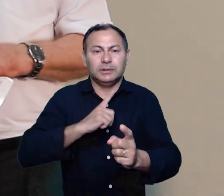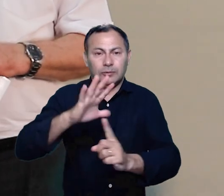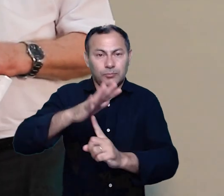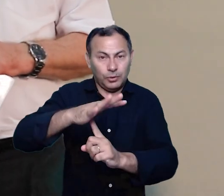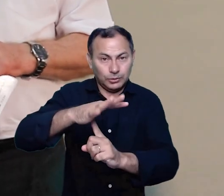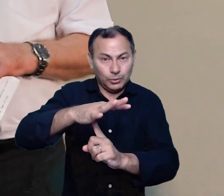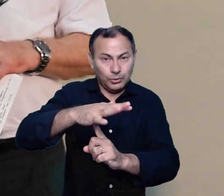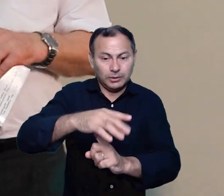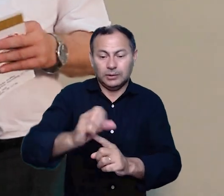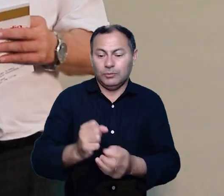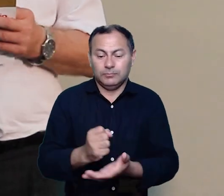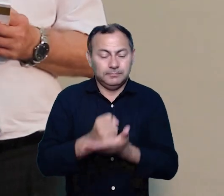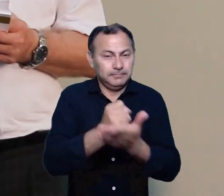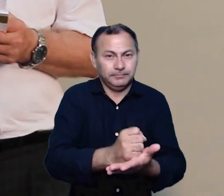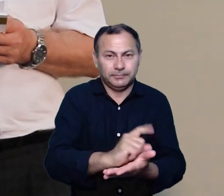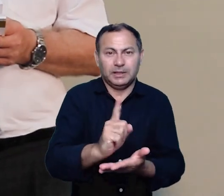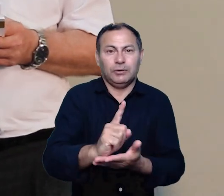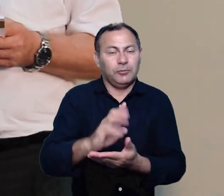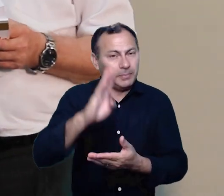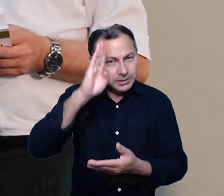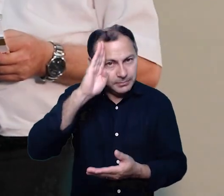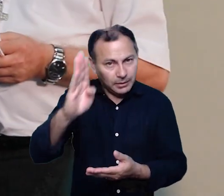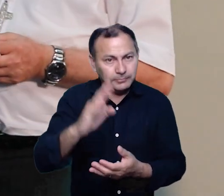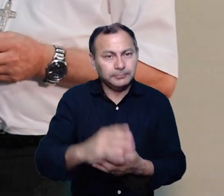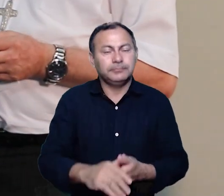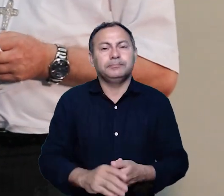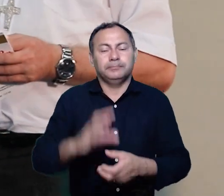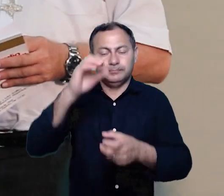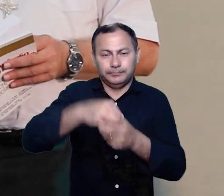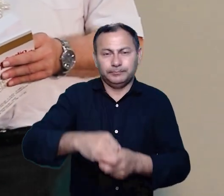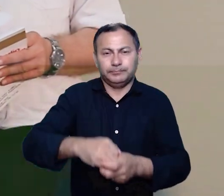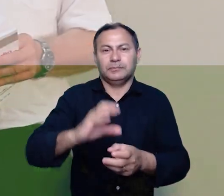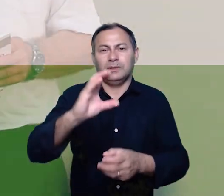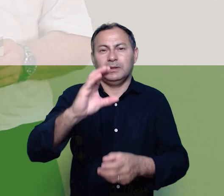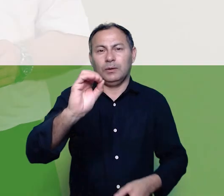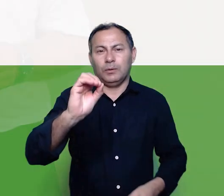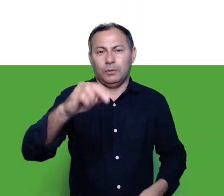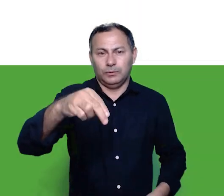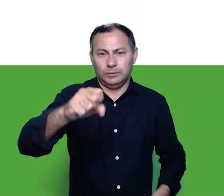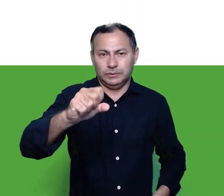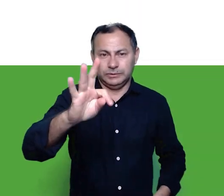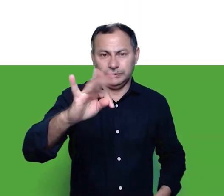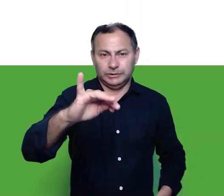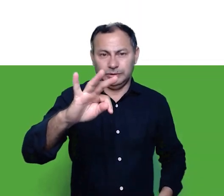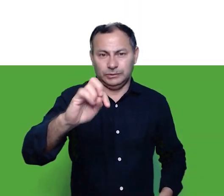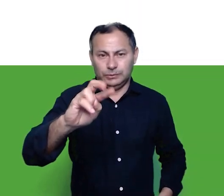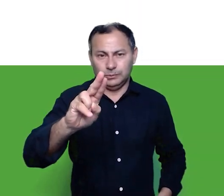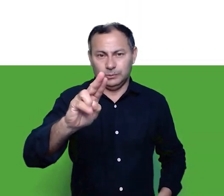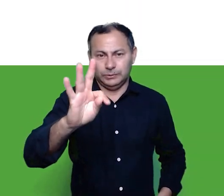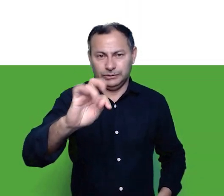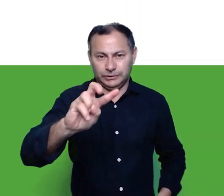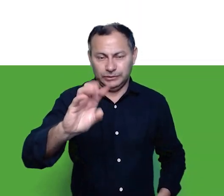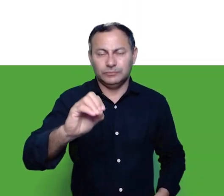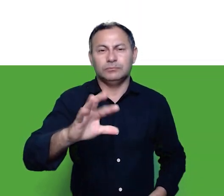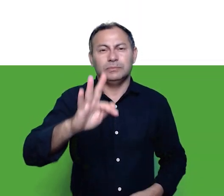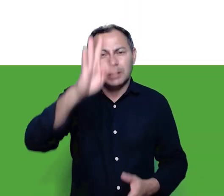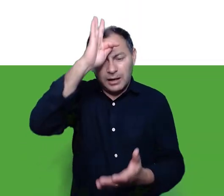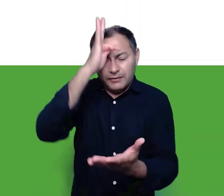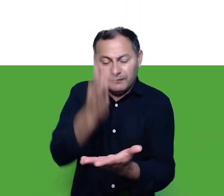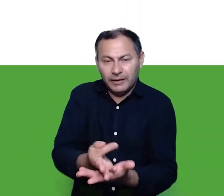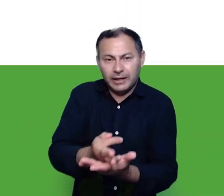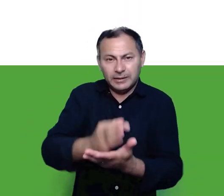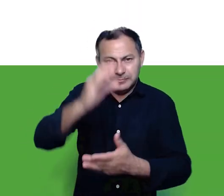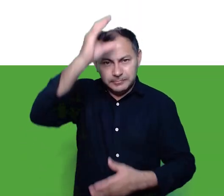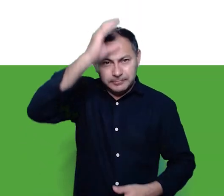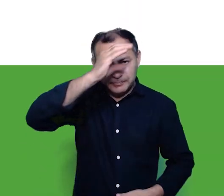ter motor, não é um acessório. É constitutivo da fé cristã que